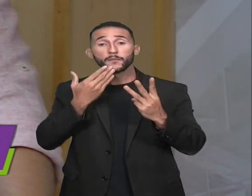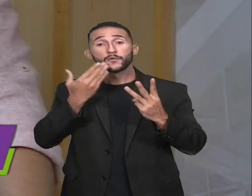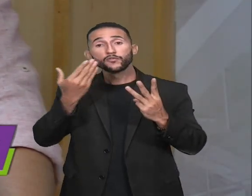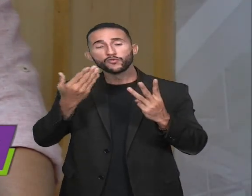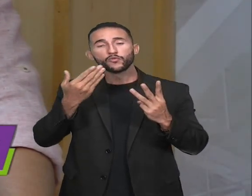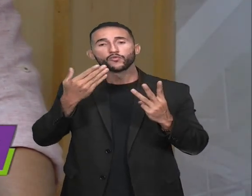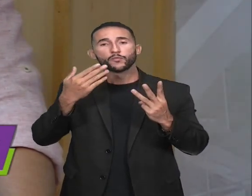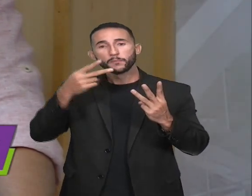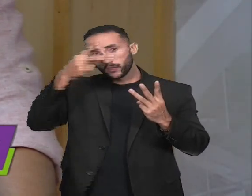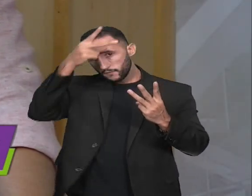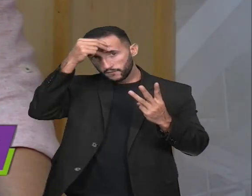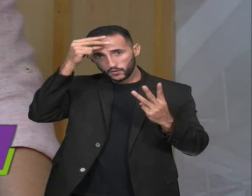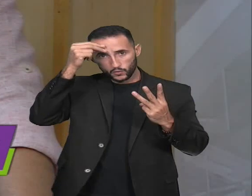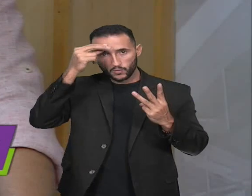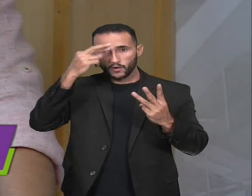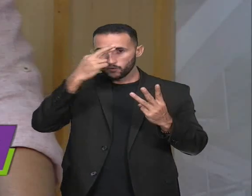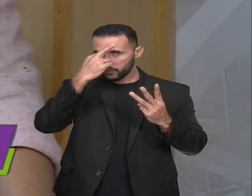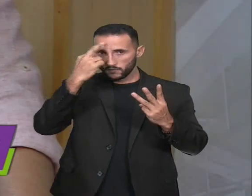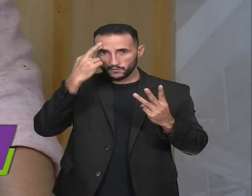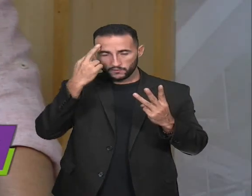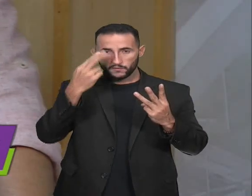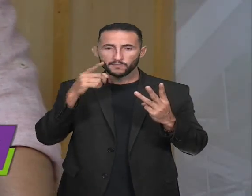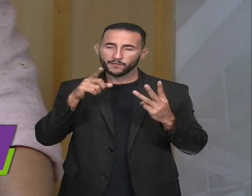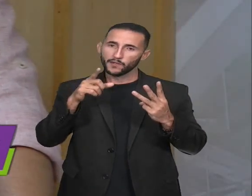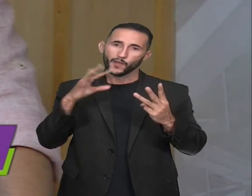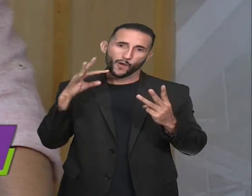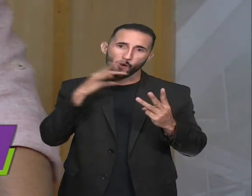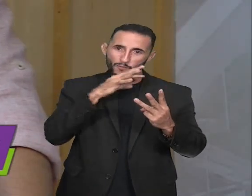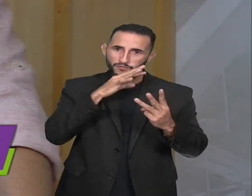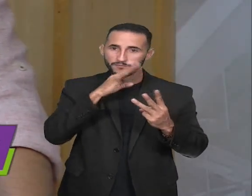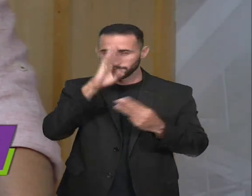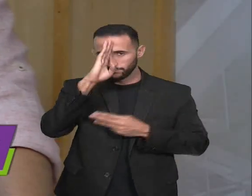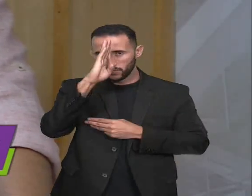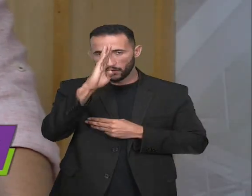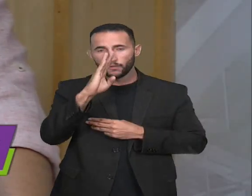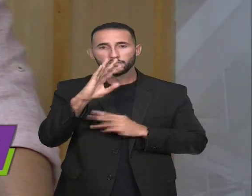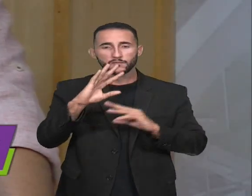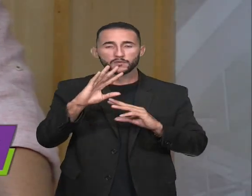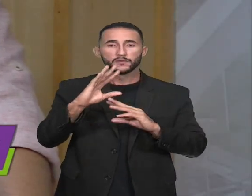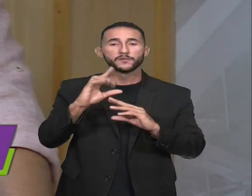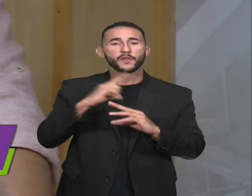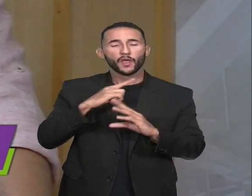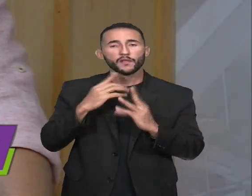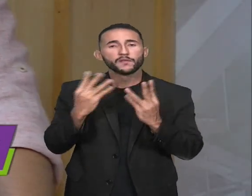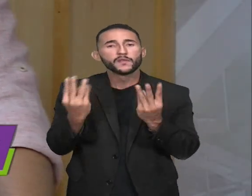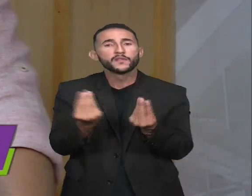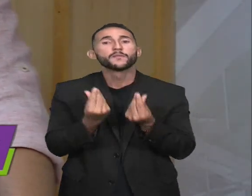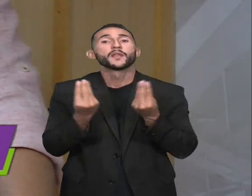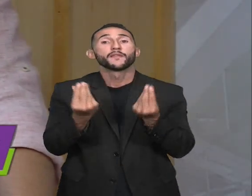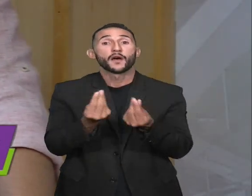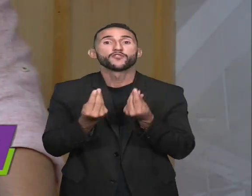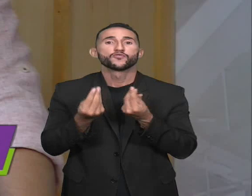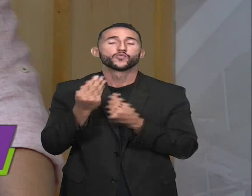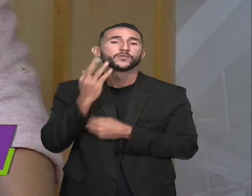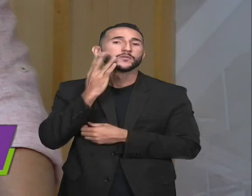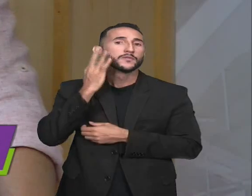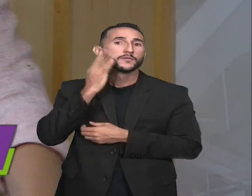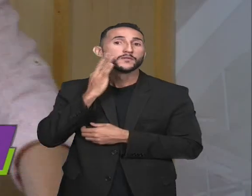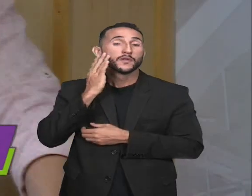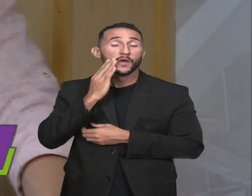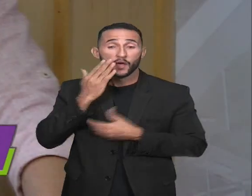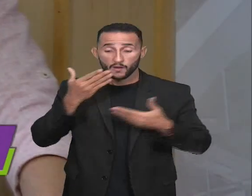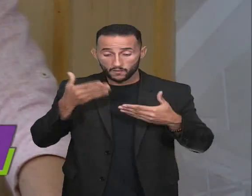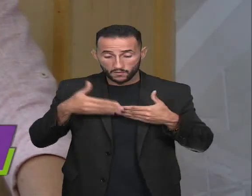sensibilidade do nosso Governador Tarcísio de Freitas O Regional ainda esse ano vai abrir 100 novos leitos para